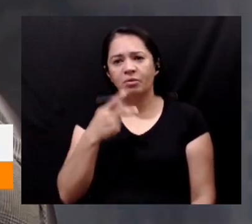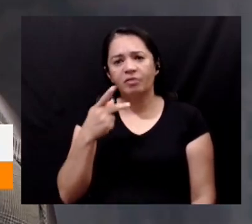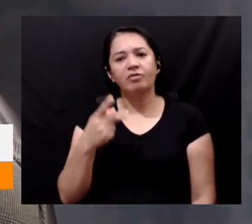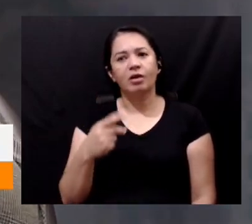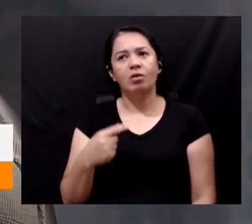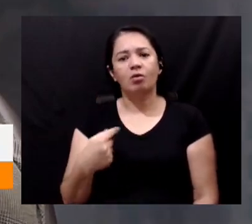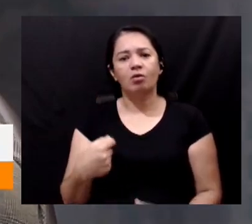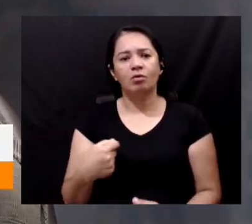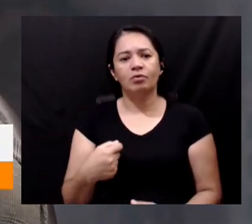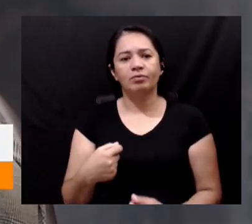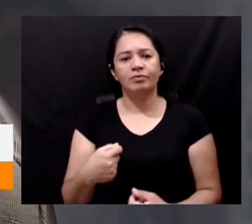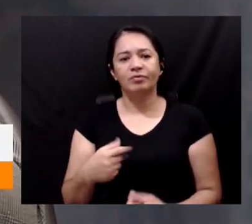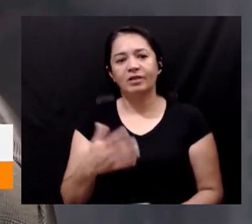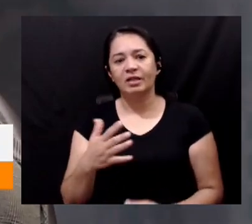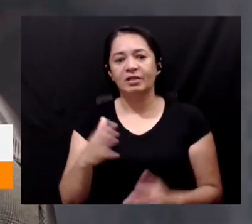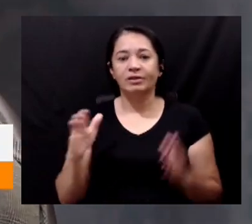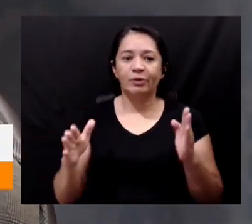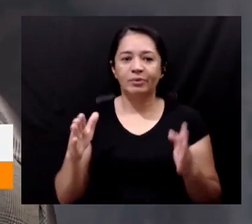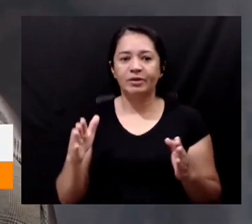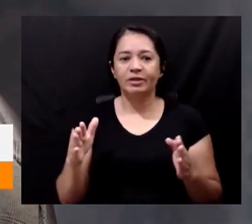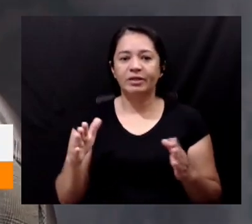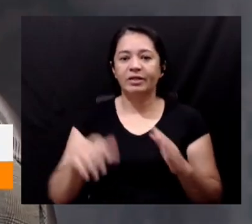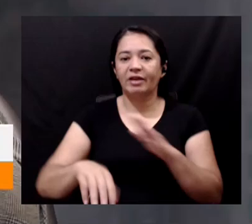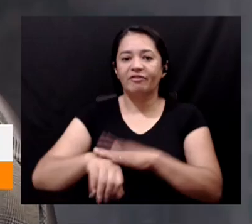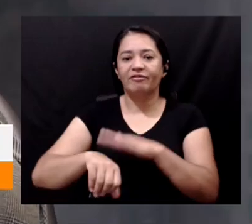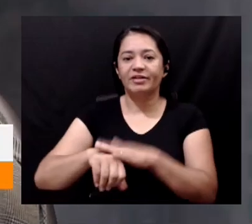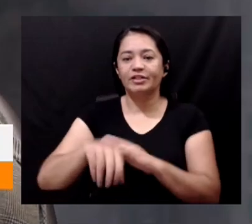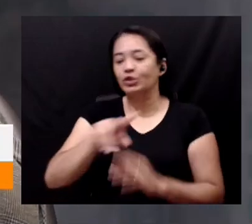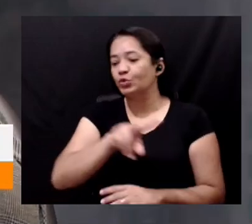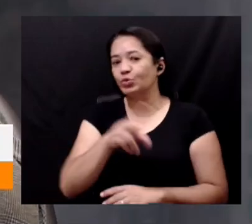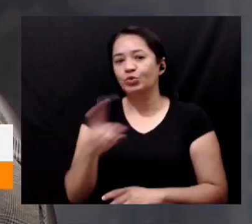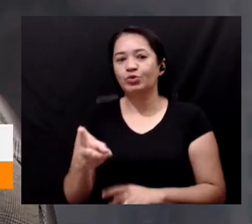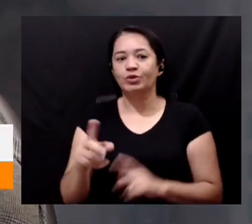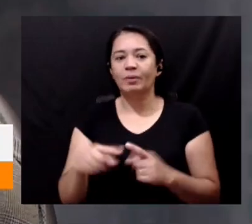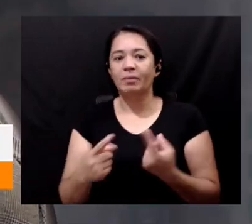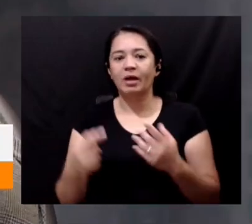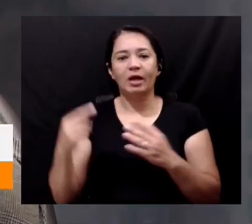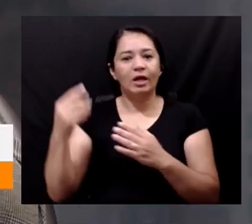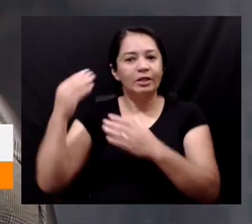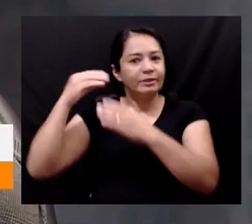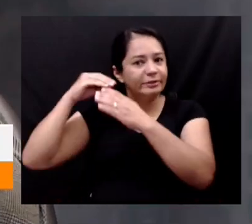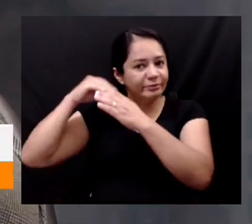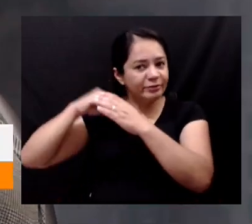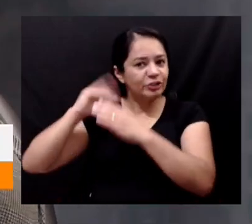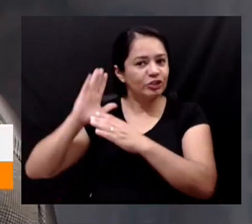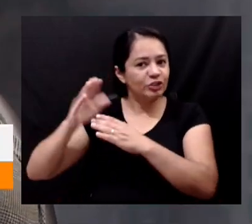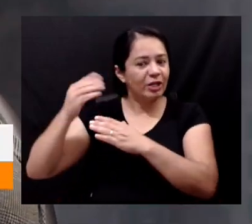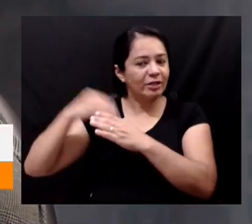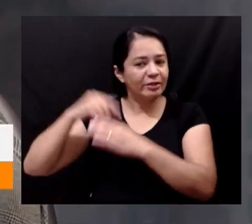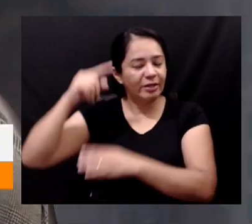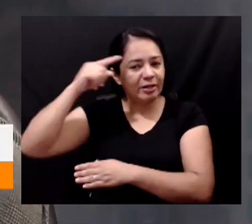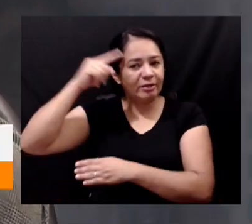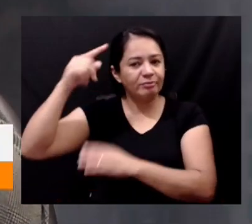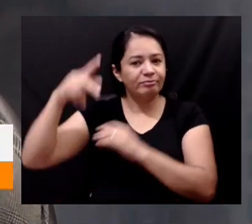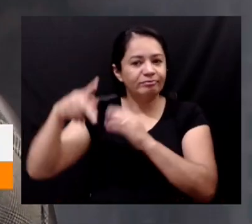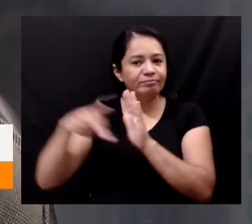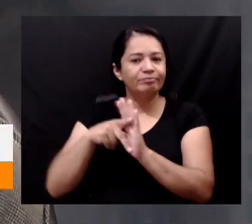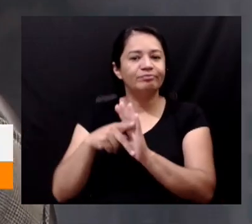uma fase que eles querem meio que fazer o contrário, mas no fundo tá lá a ideia do pai e da mãe, e